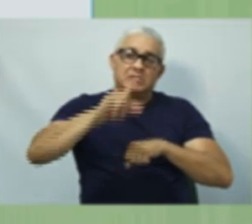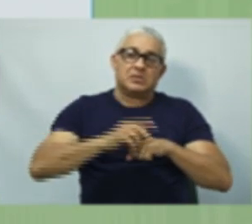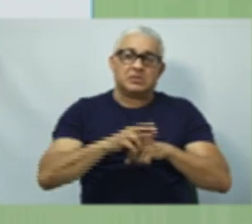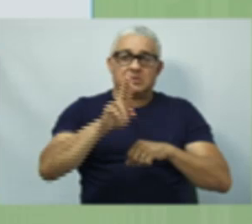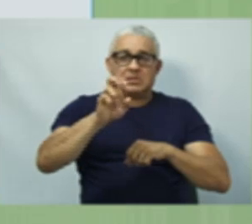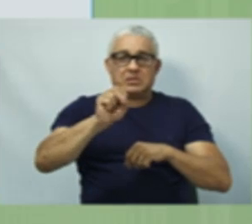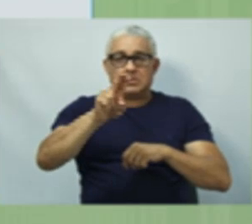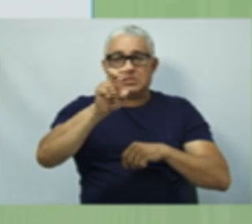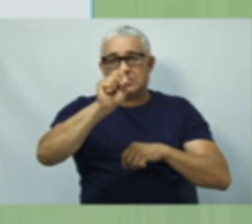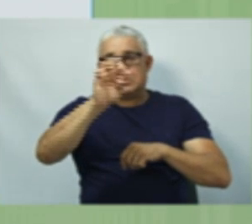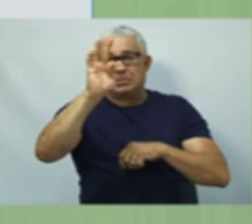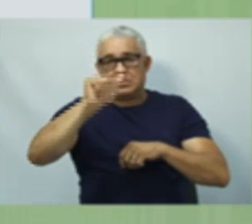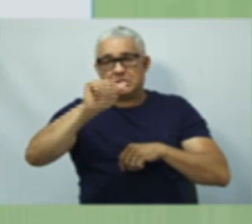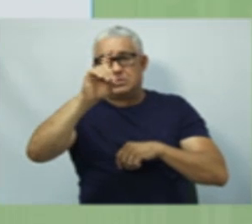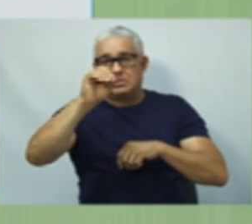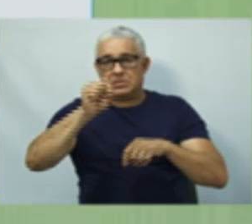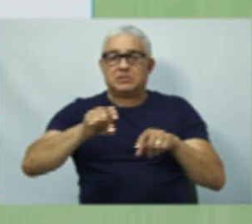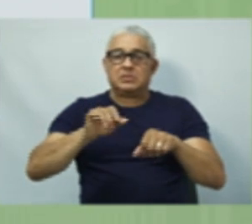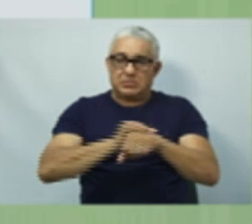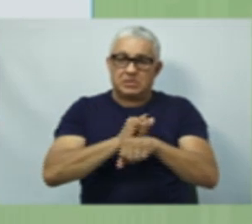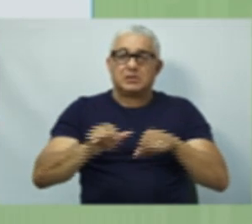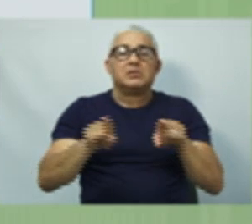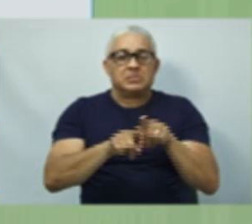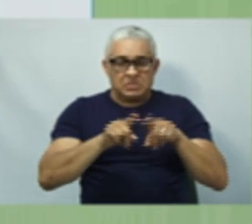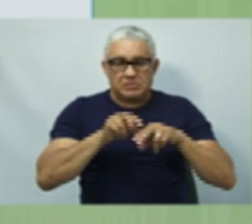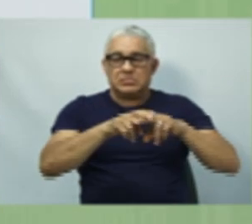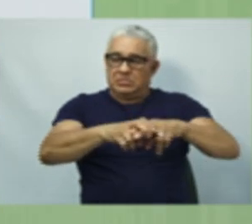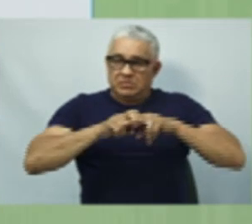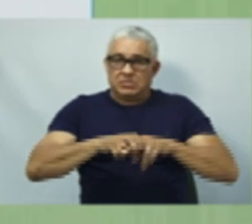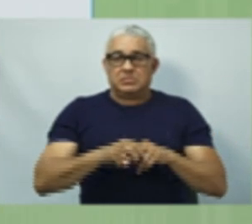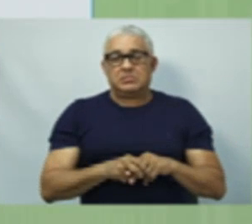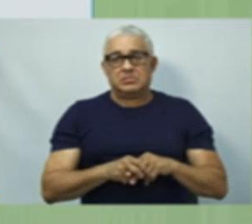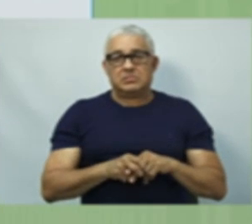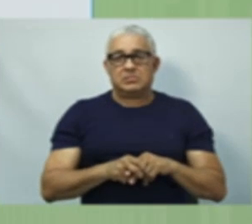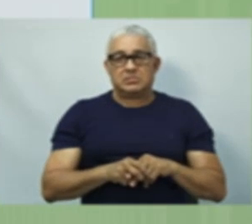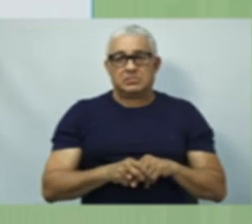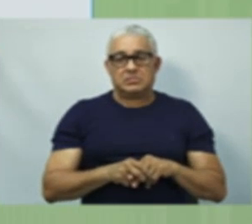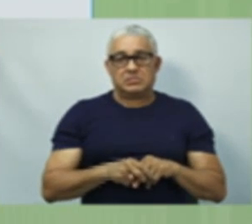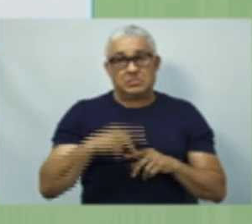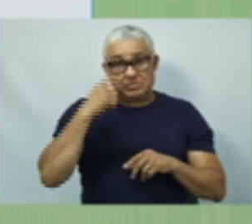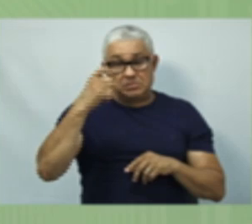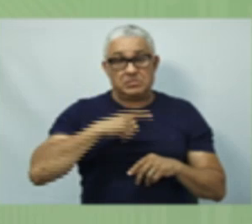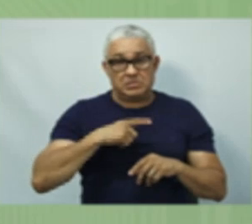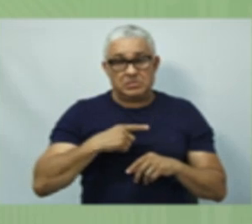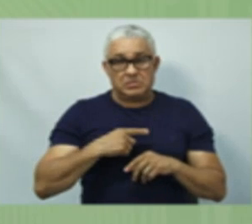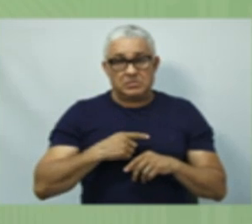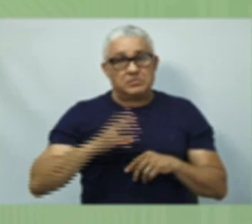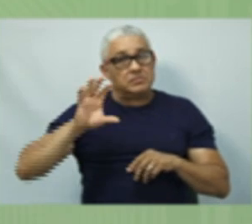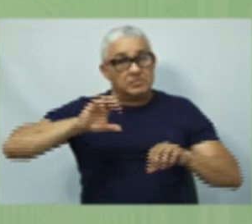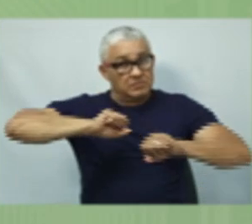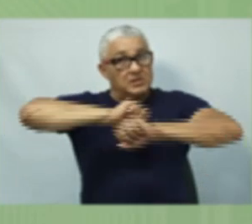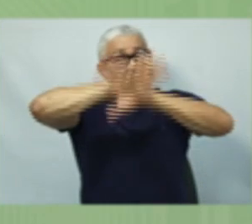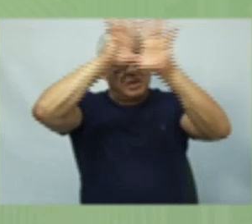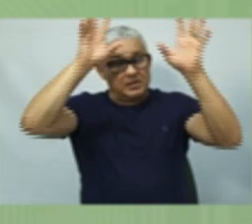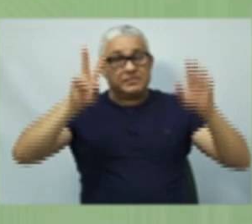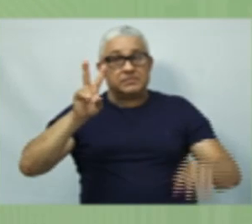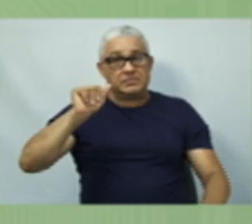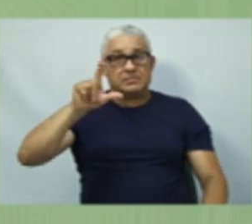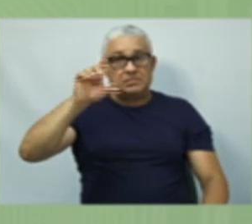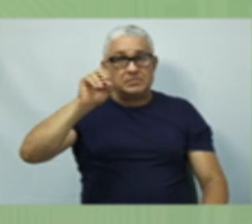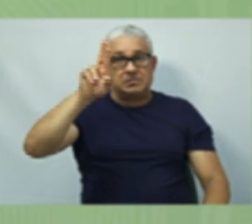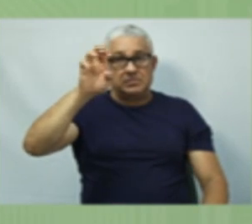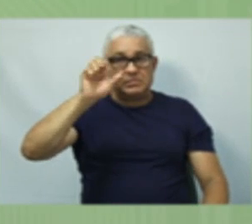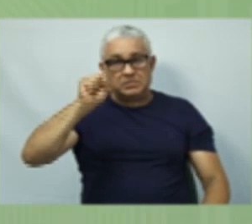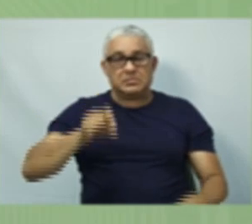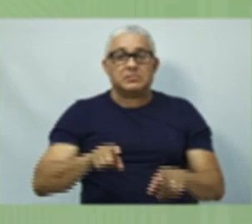resultados estratégicos. E também é interessante que eu tenha bem definidos os meus valores. Falamos